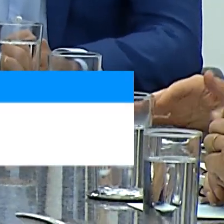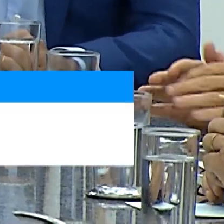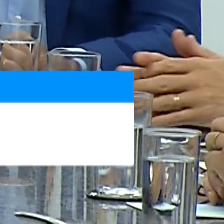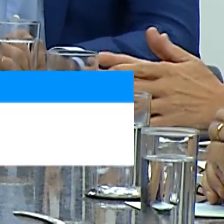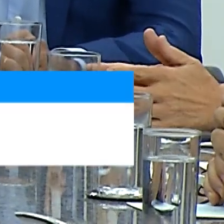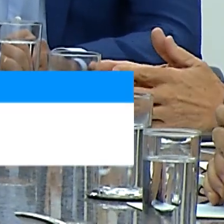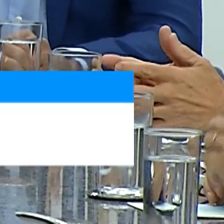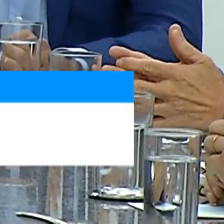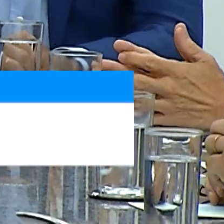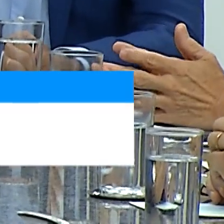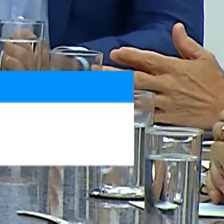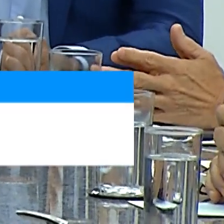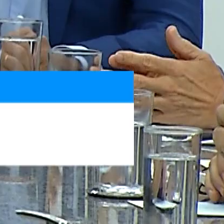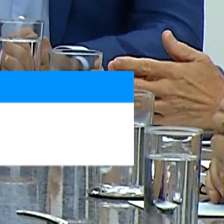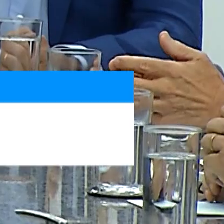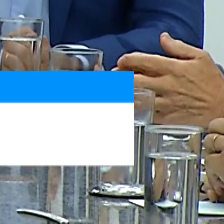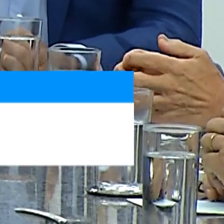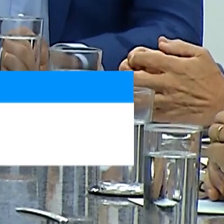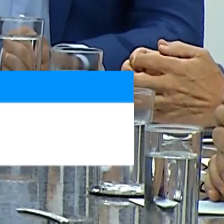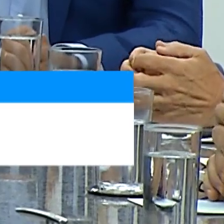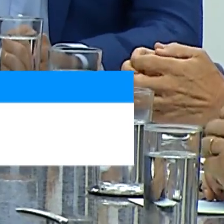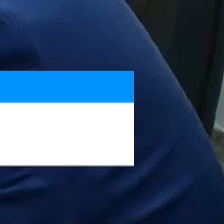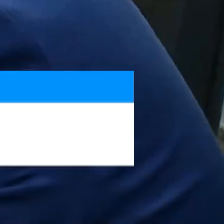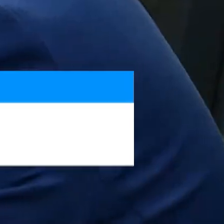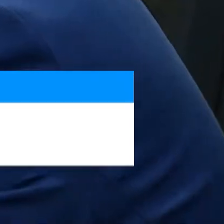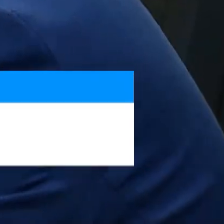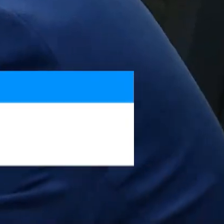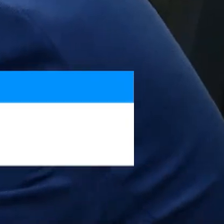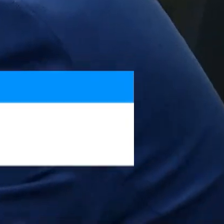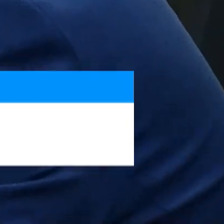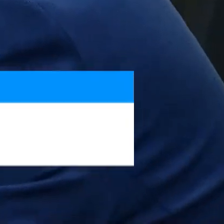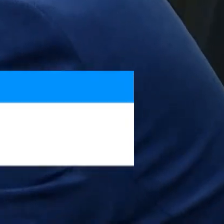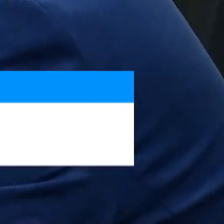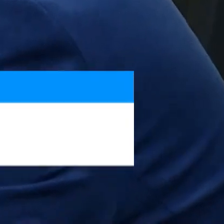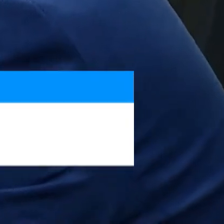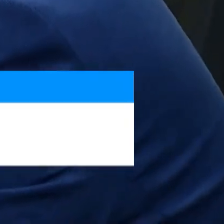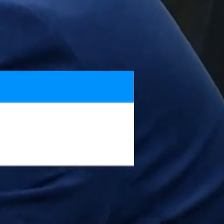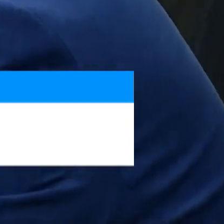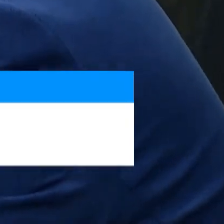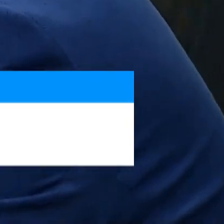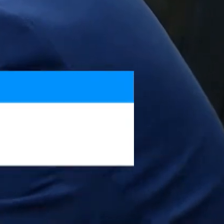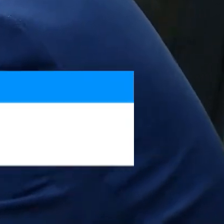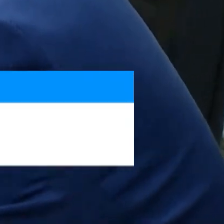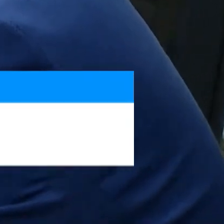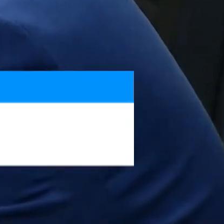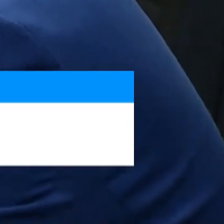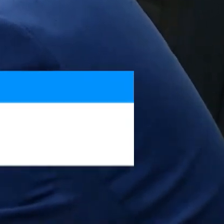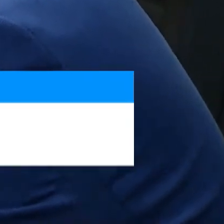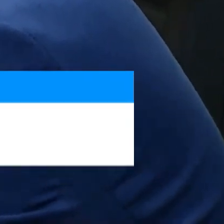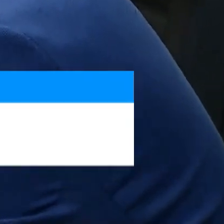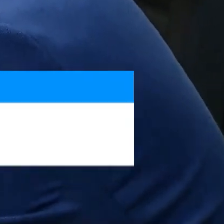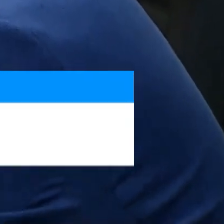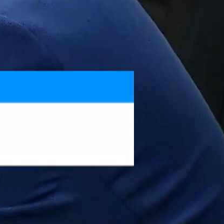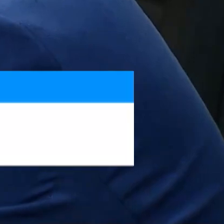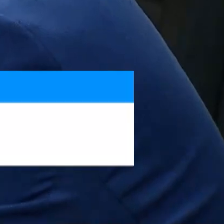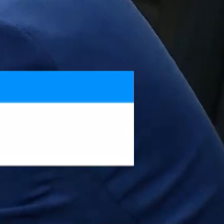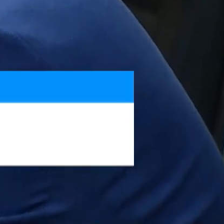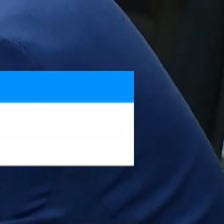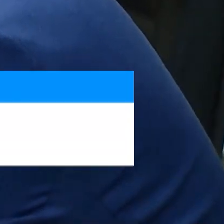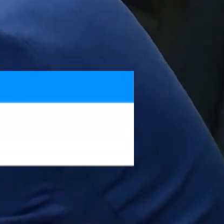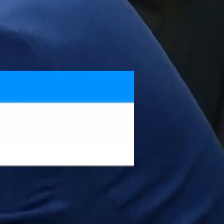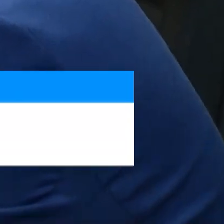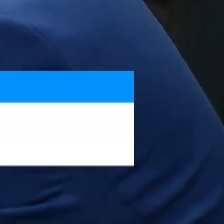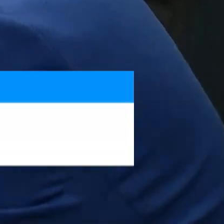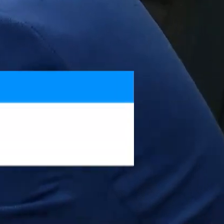atual para o desenvolvimento de políticas públicas e reafirmou o compromisso de trabalho e parceria com a Casa de Leis em